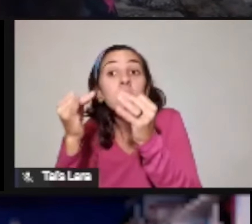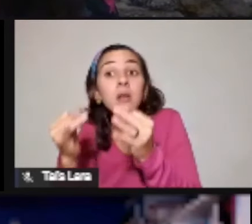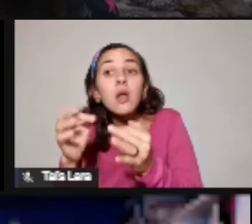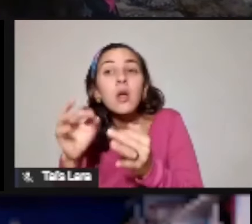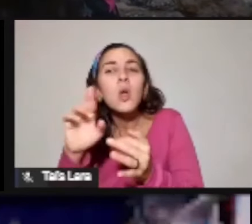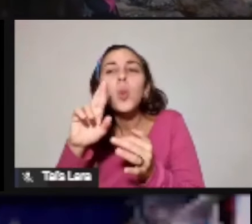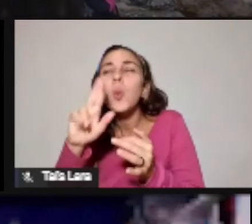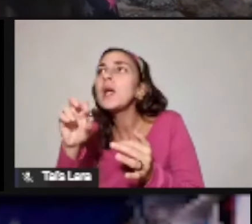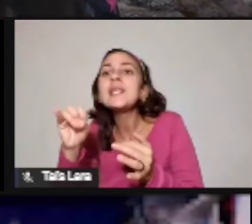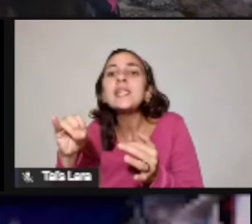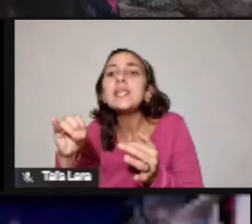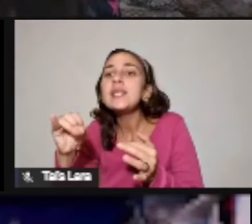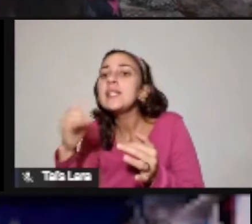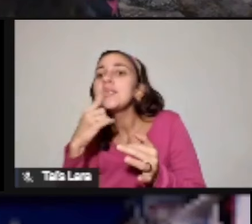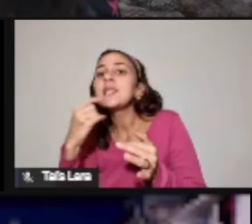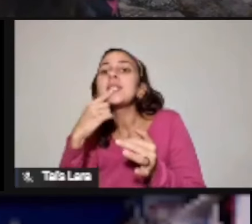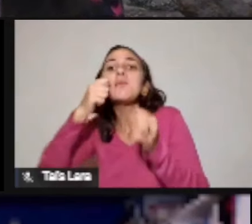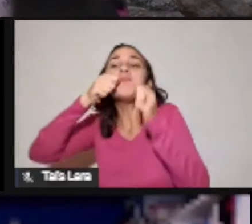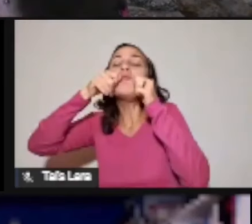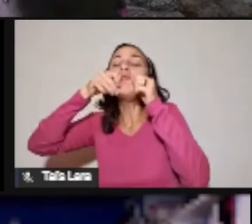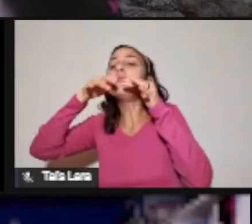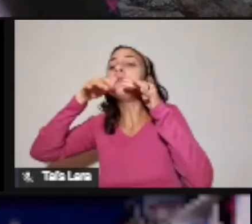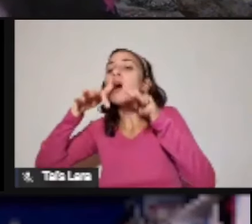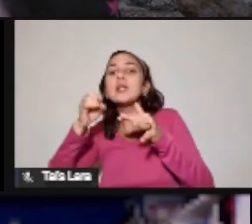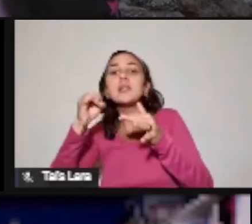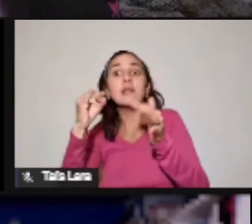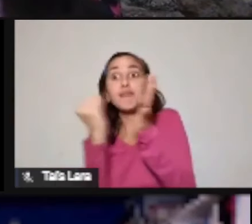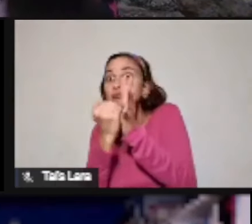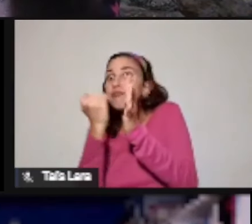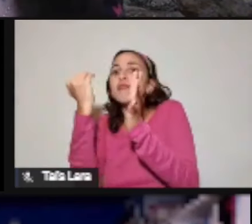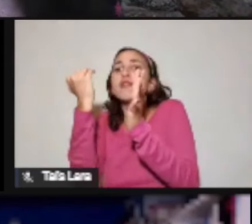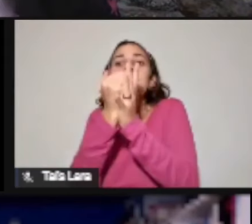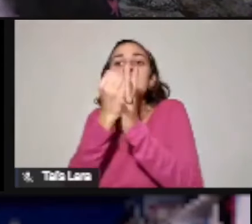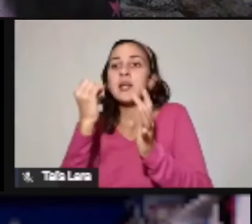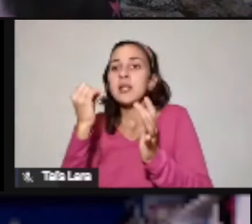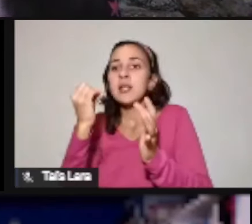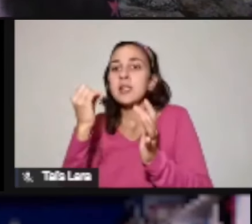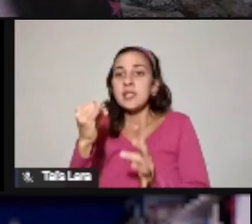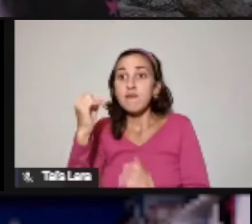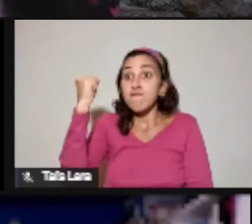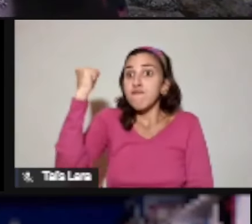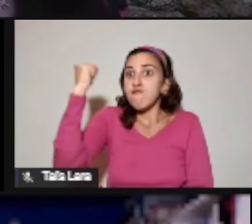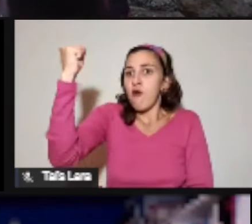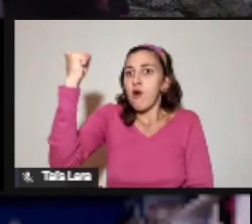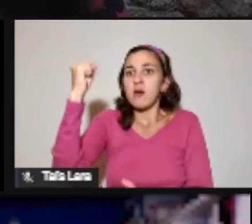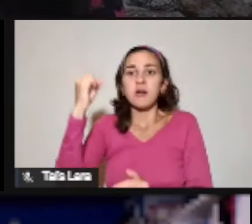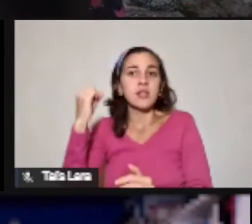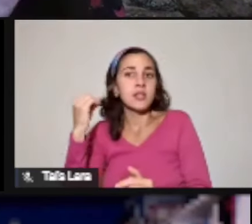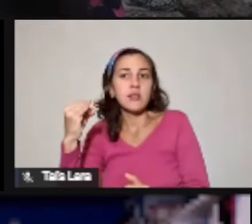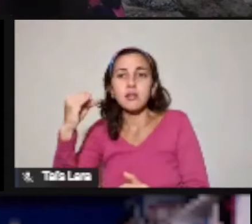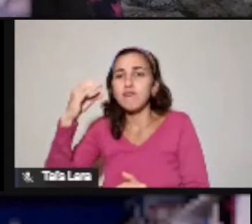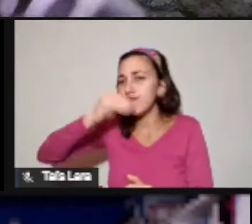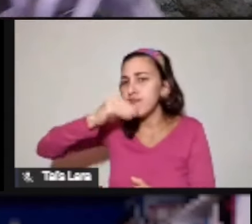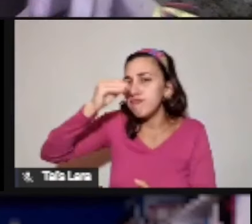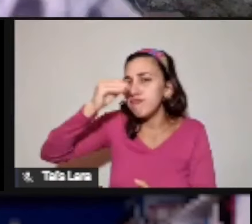intensidade, tá? A lei não fala de intensidade, olha, se você socou, aí não pode. Não, mas foi uma beliscada,